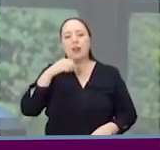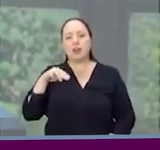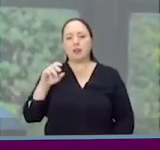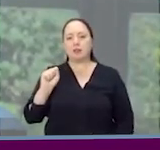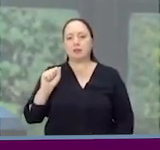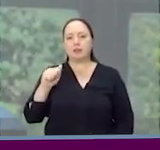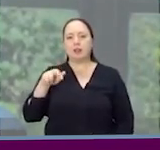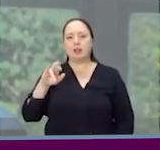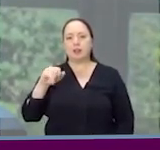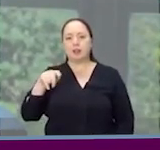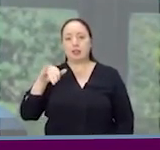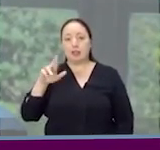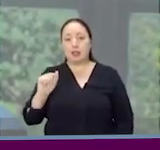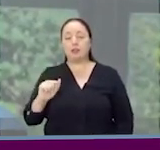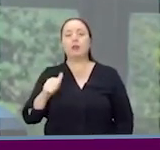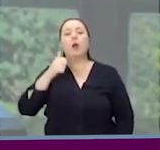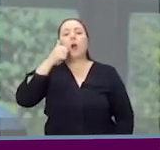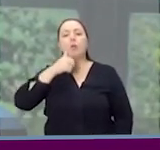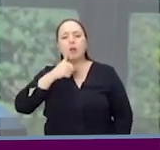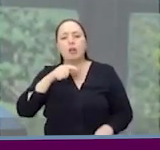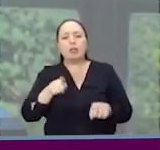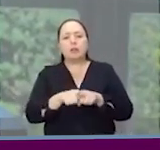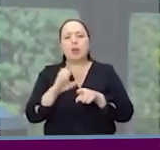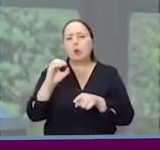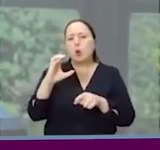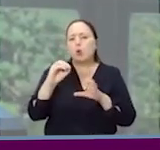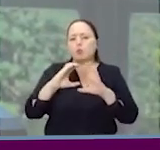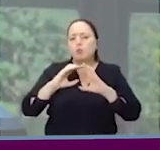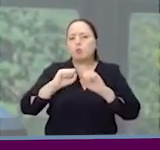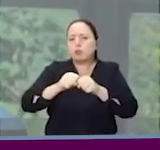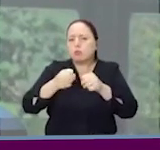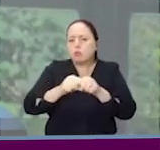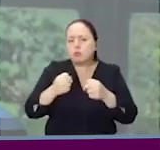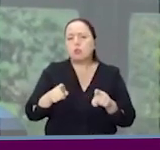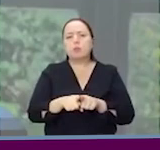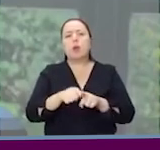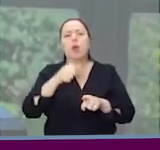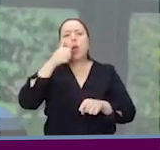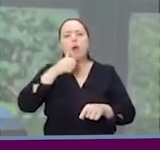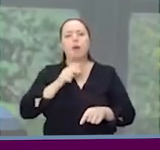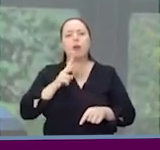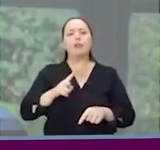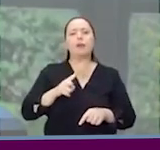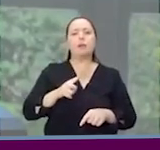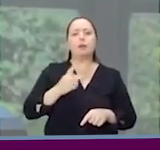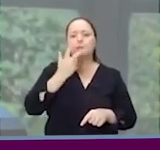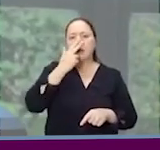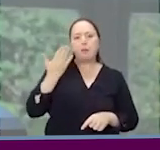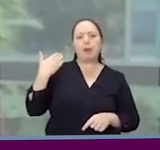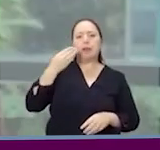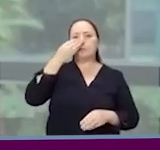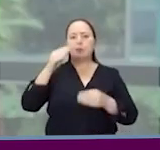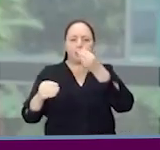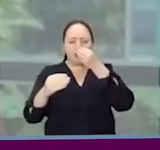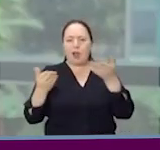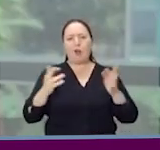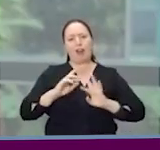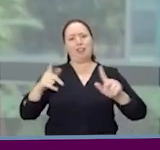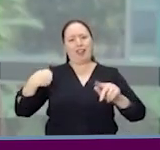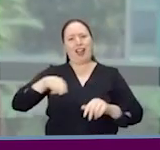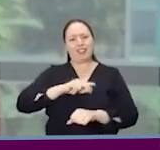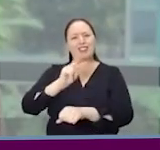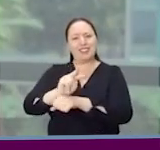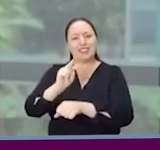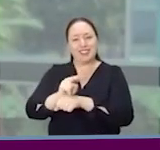mulher marisqueira, da mulher quebradeira de coco, da mulher que sempre ficou para trás. É assim que a